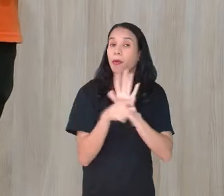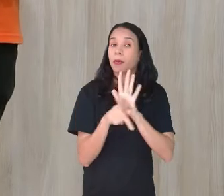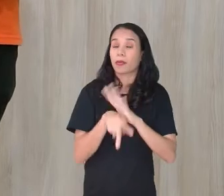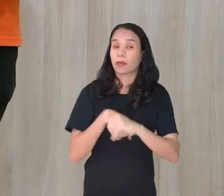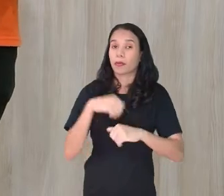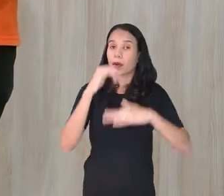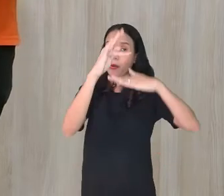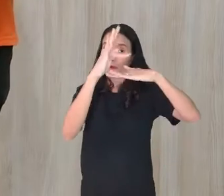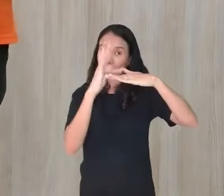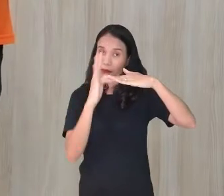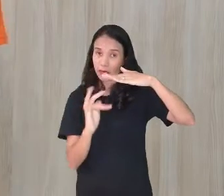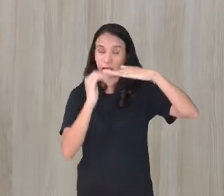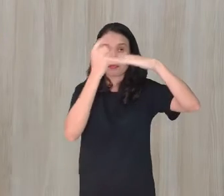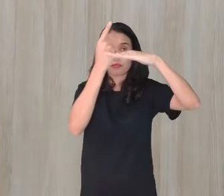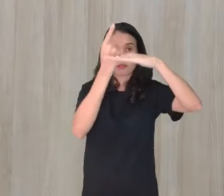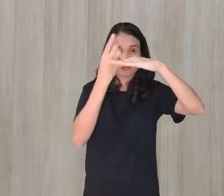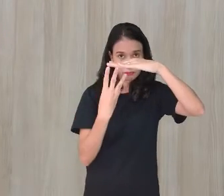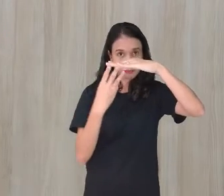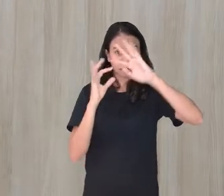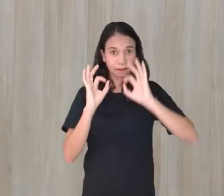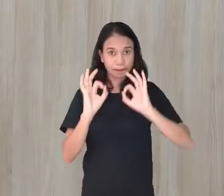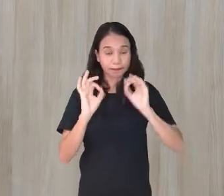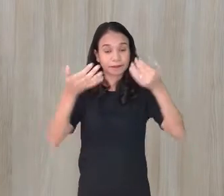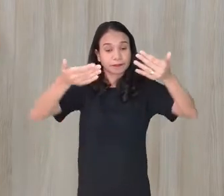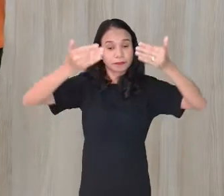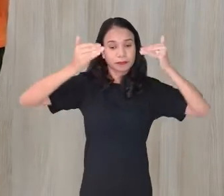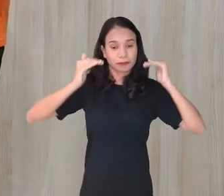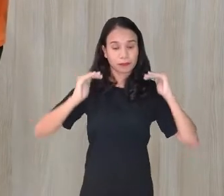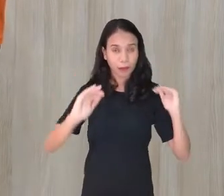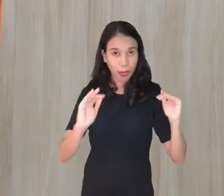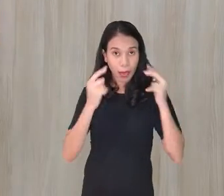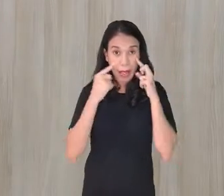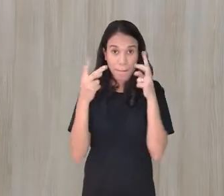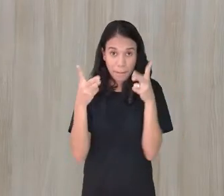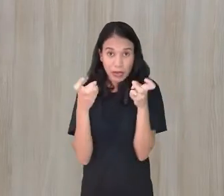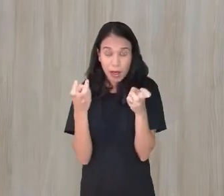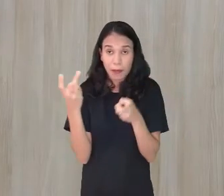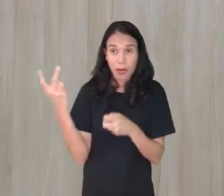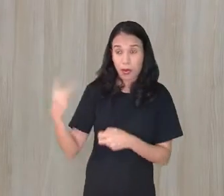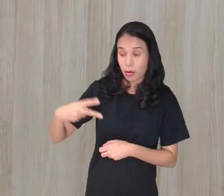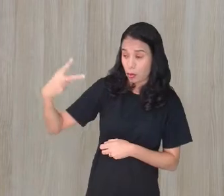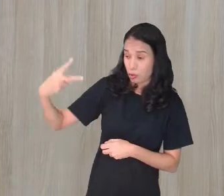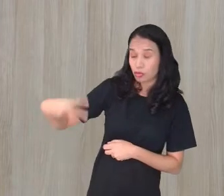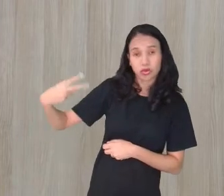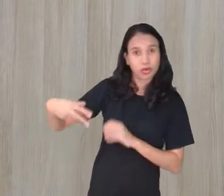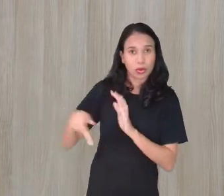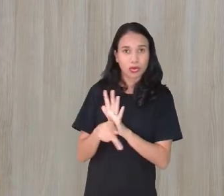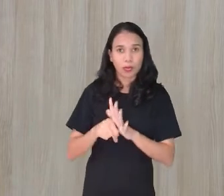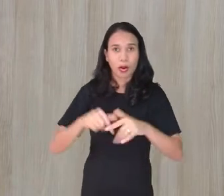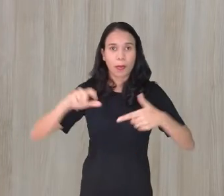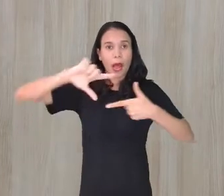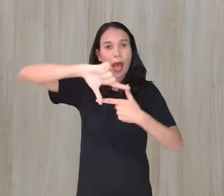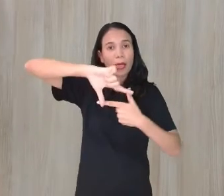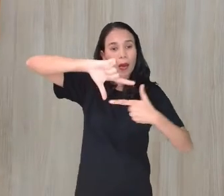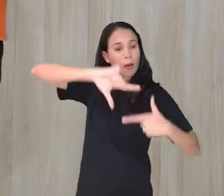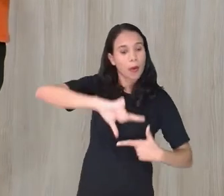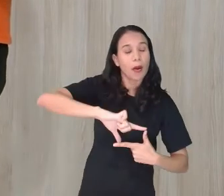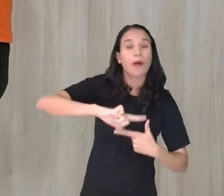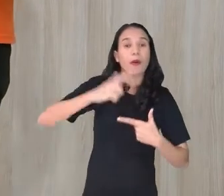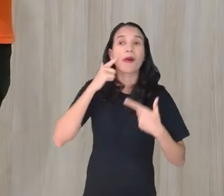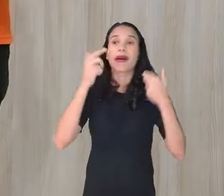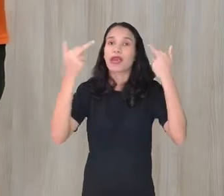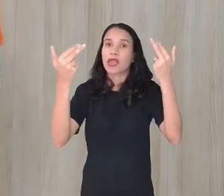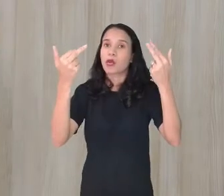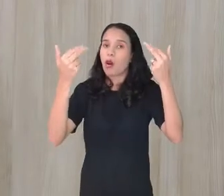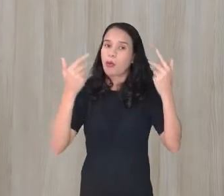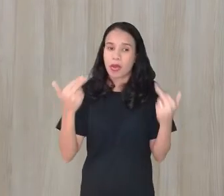a fração 1/3, tá? E note que nos outros 2 retângulos, eu coloquei o